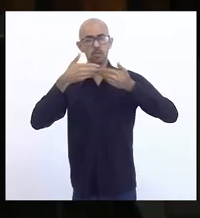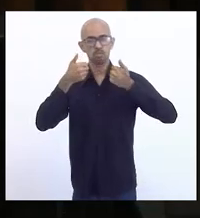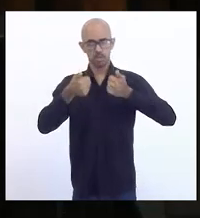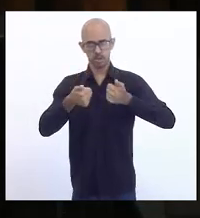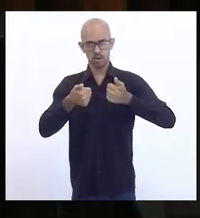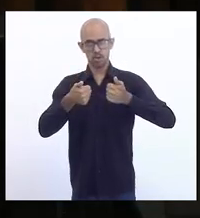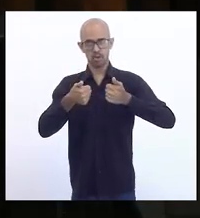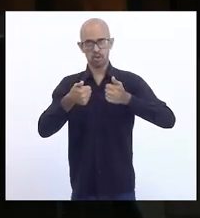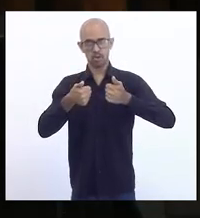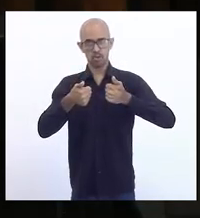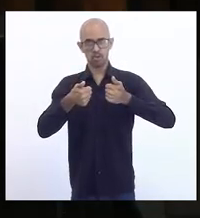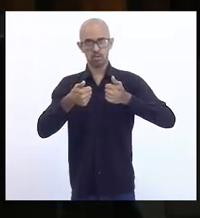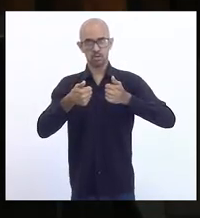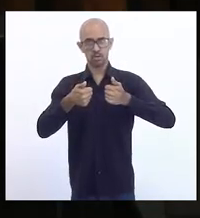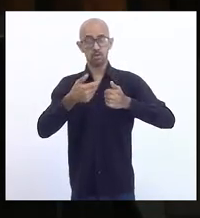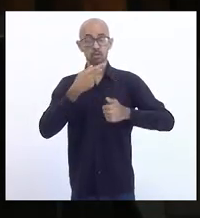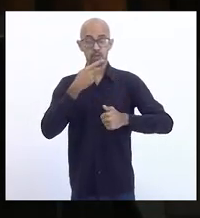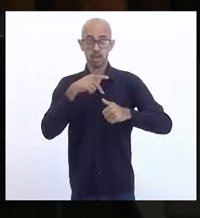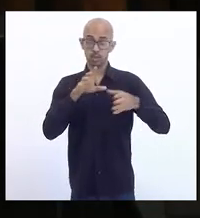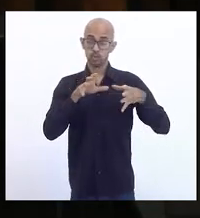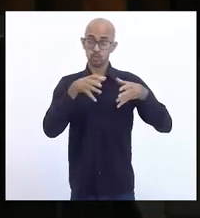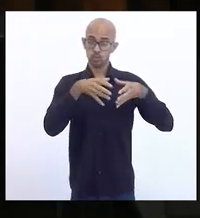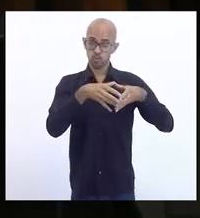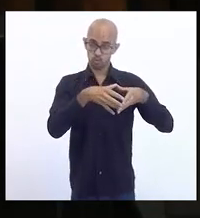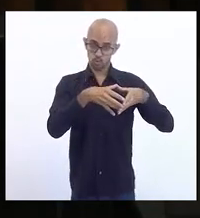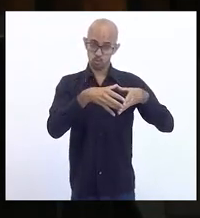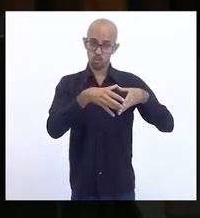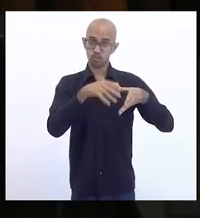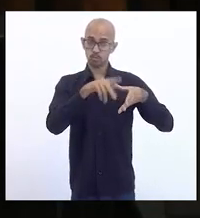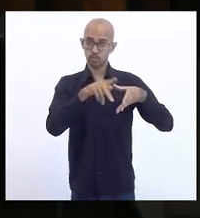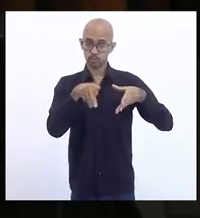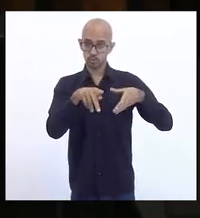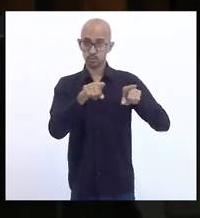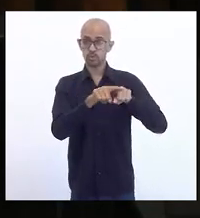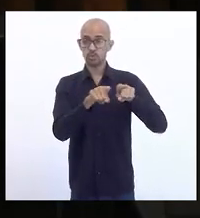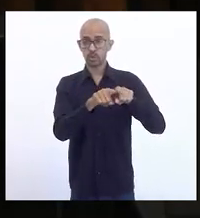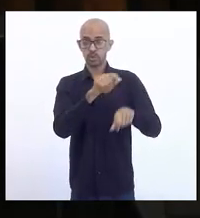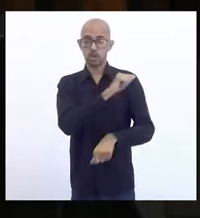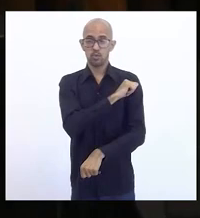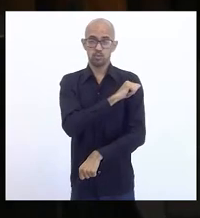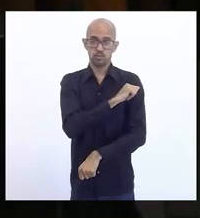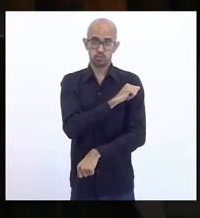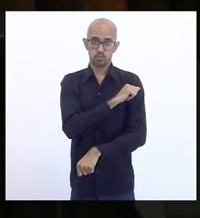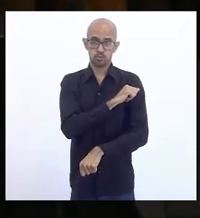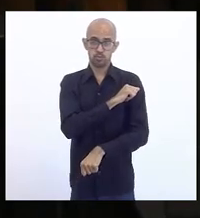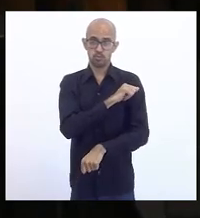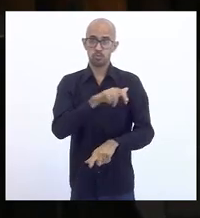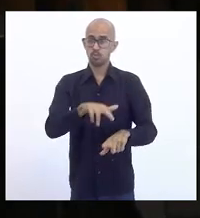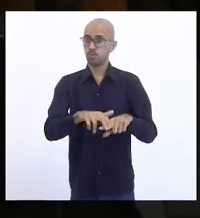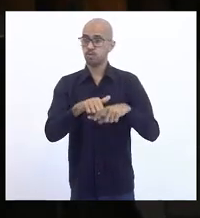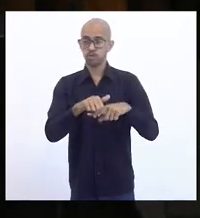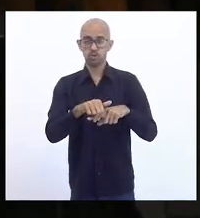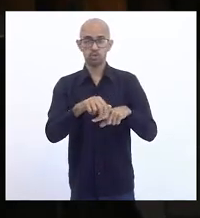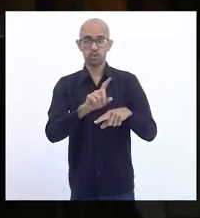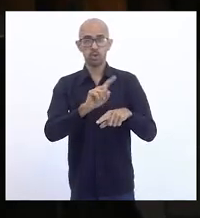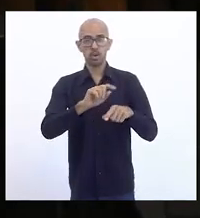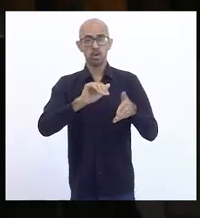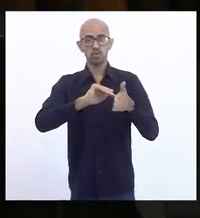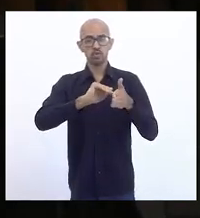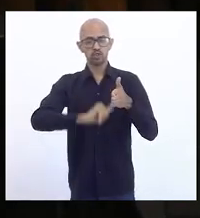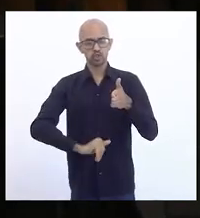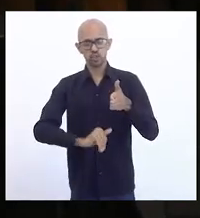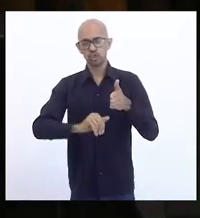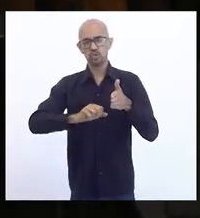falando do corpo docente e do corpo discente. Por isso não tiro o mérito da